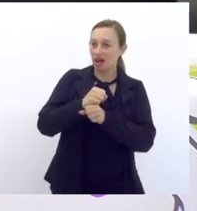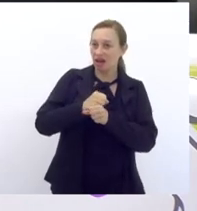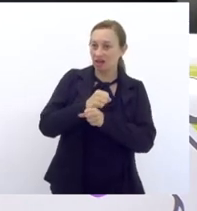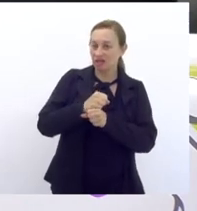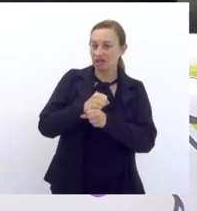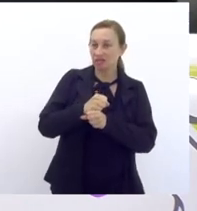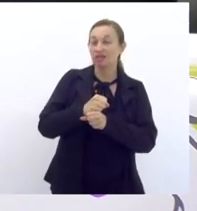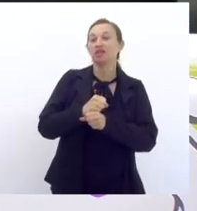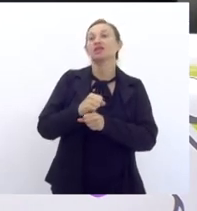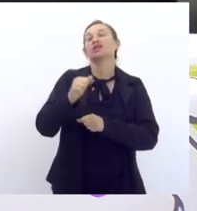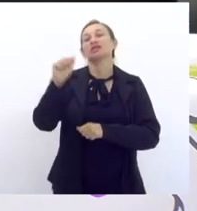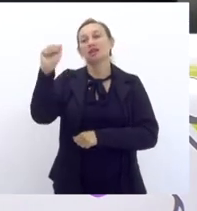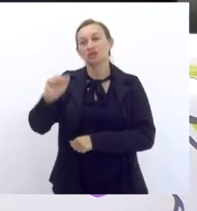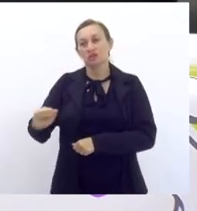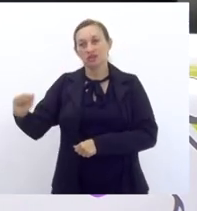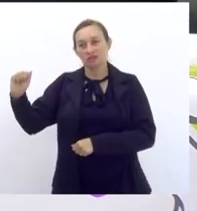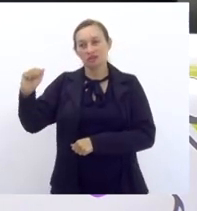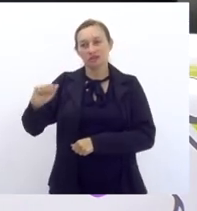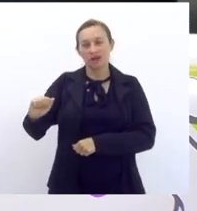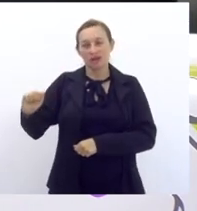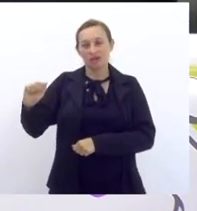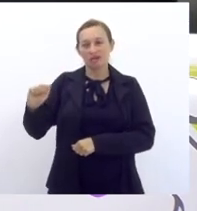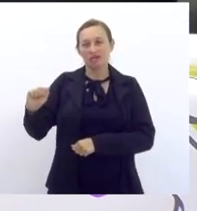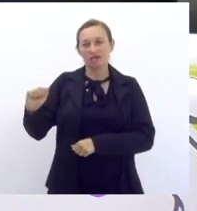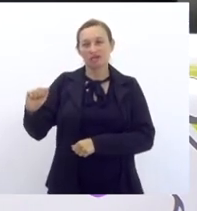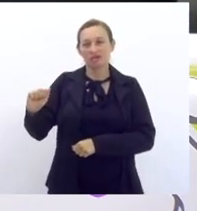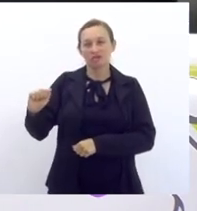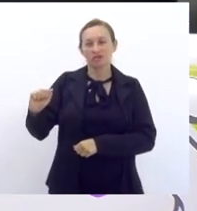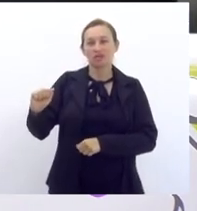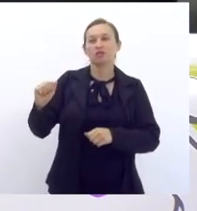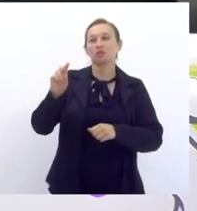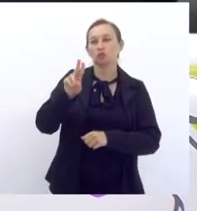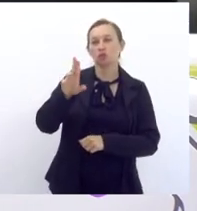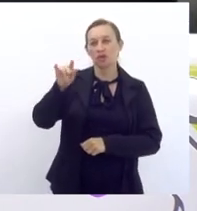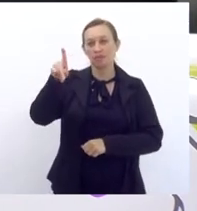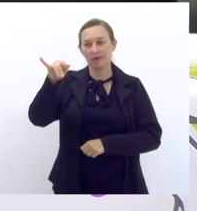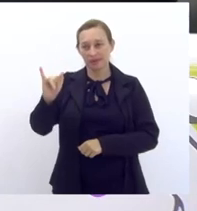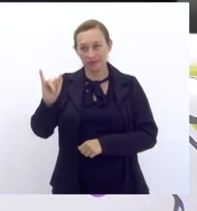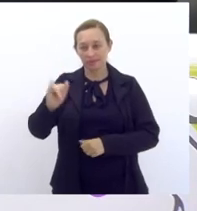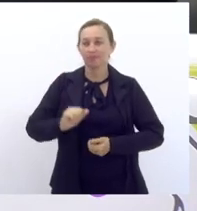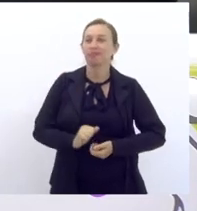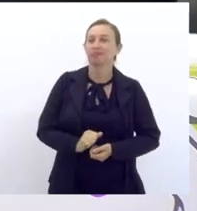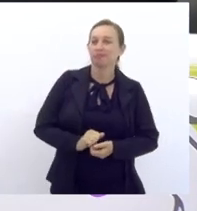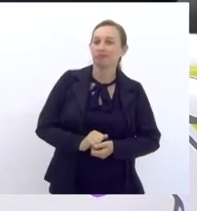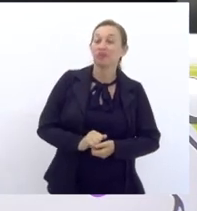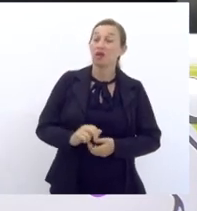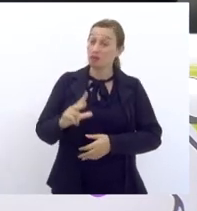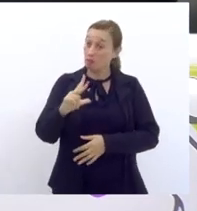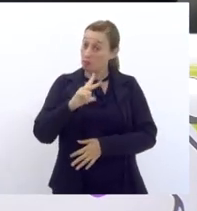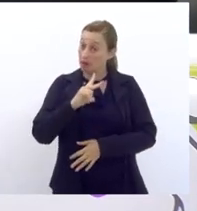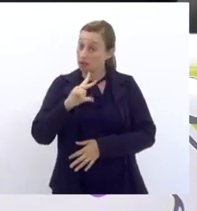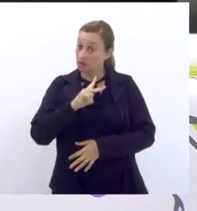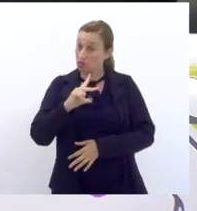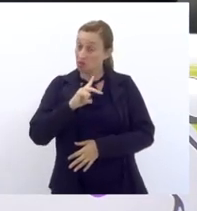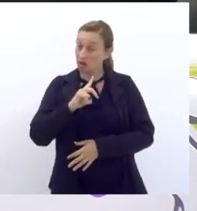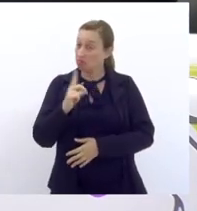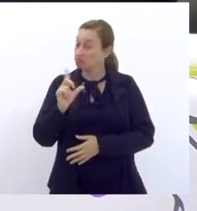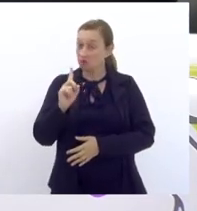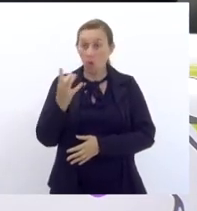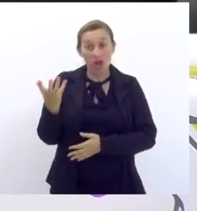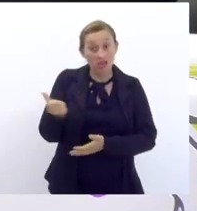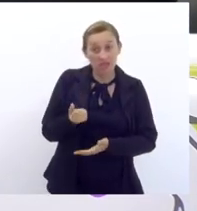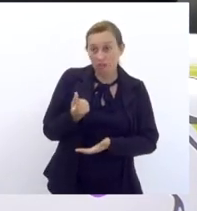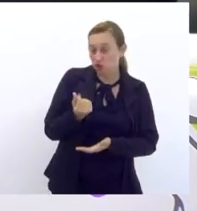internacional Protetora dos Animais a suipa uma associação particular sem fins lucrativos